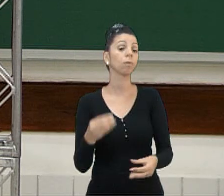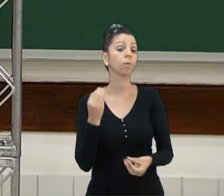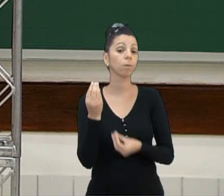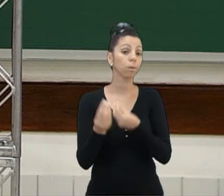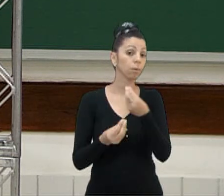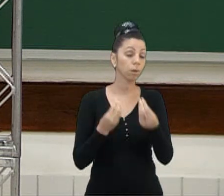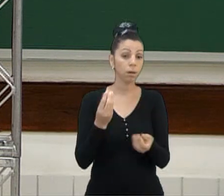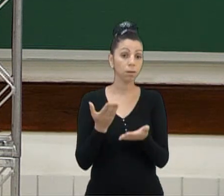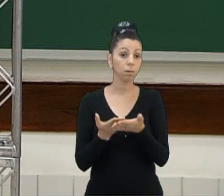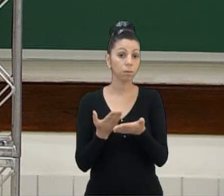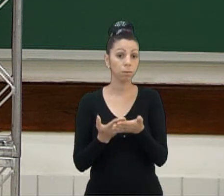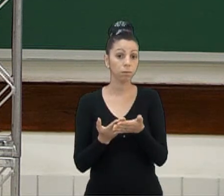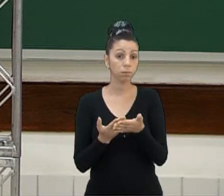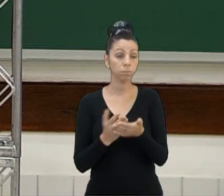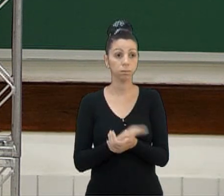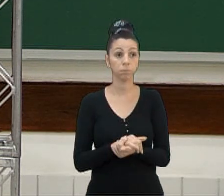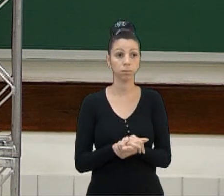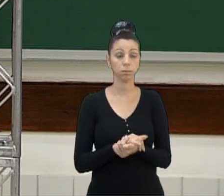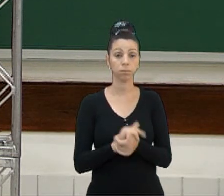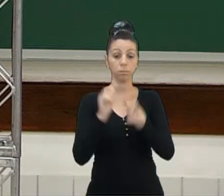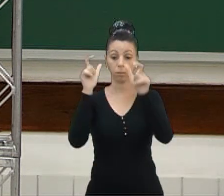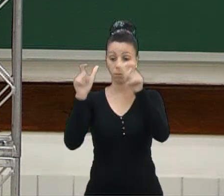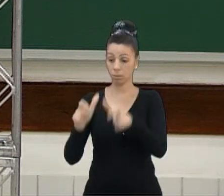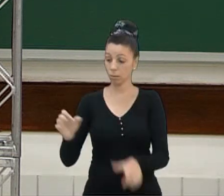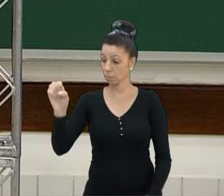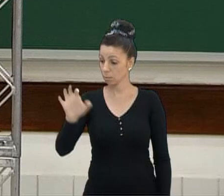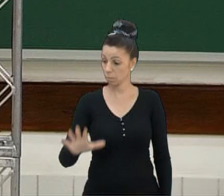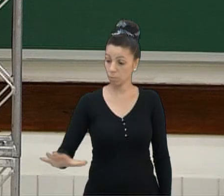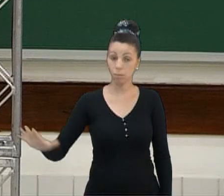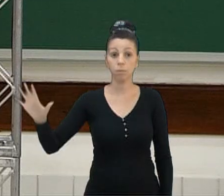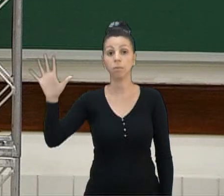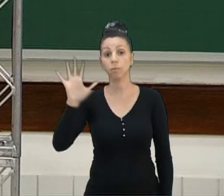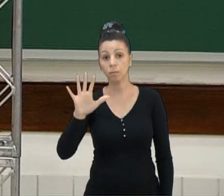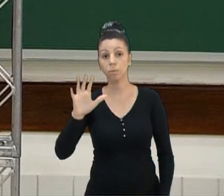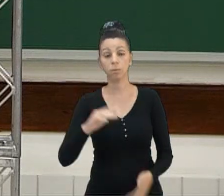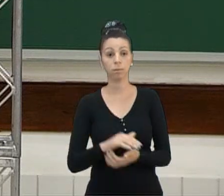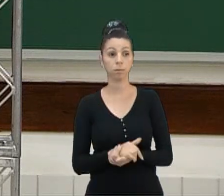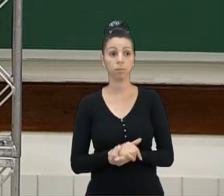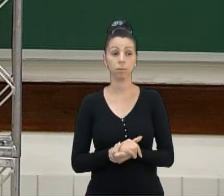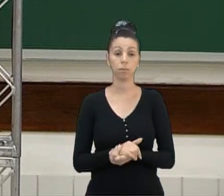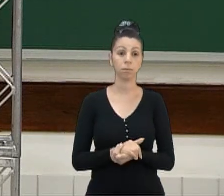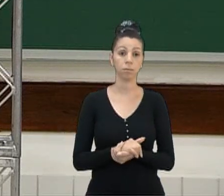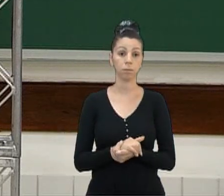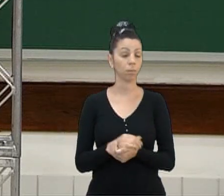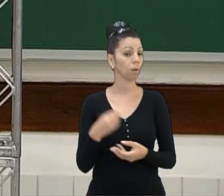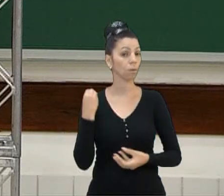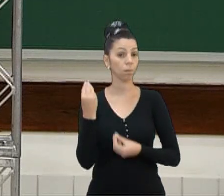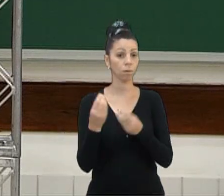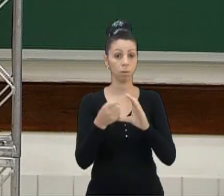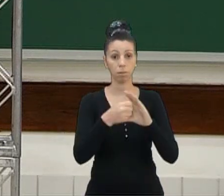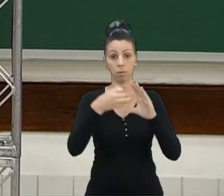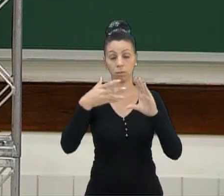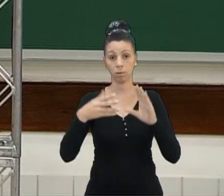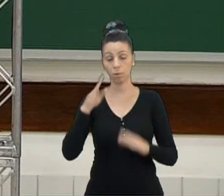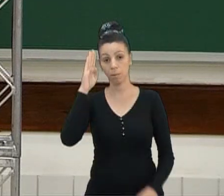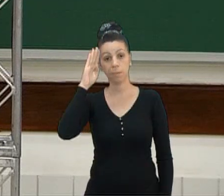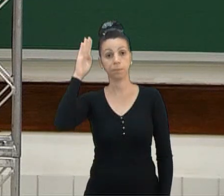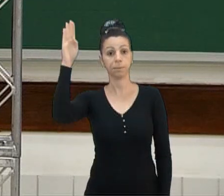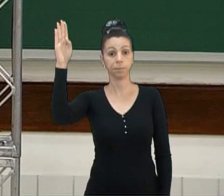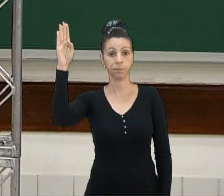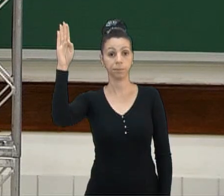na aula de hoje. Localização da Europa, onde está o continente europeu, com as características ali das